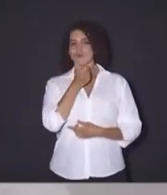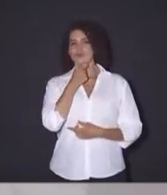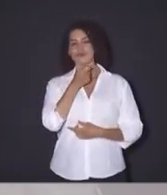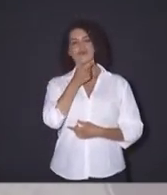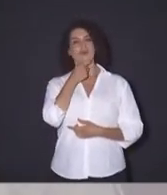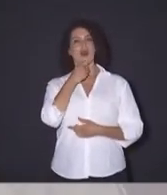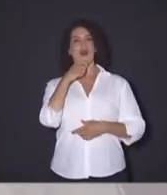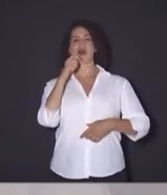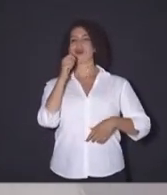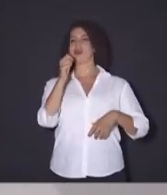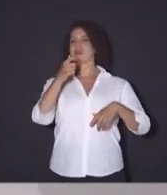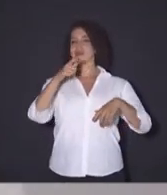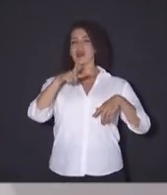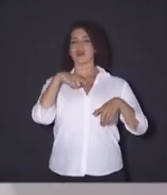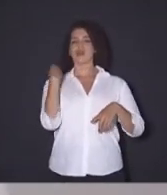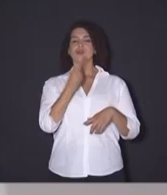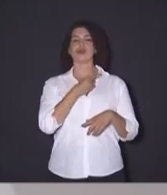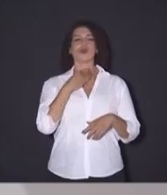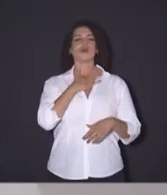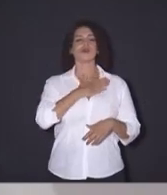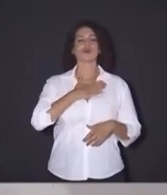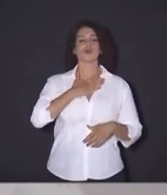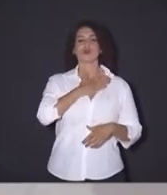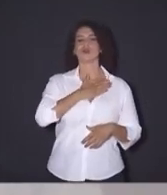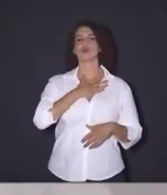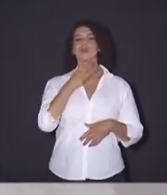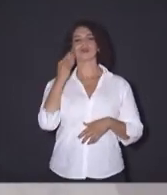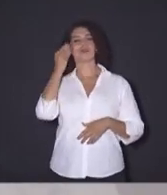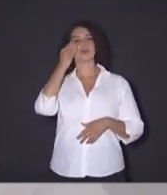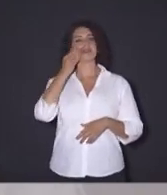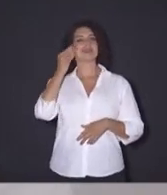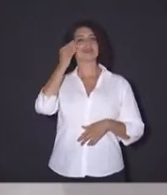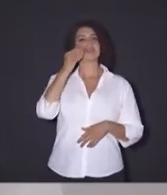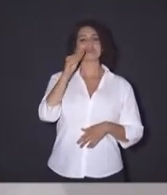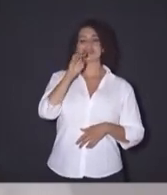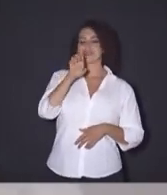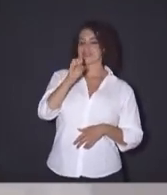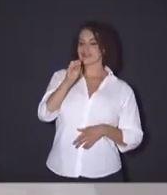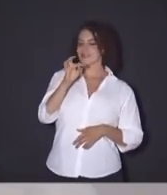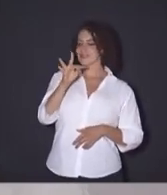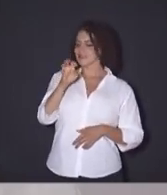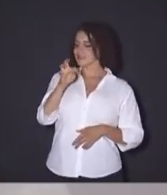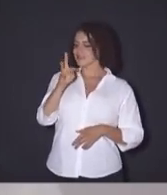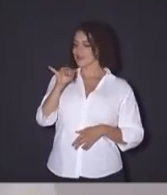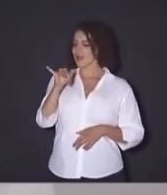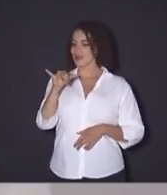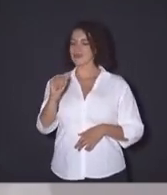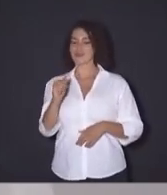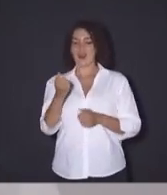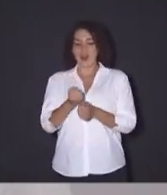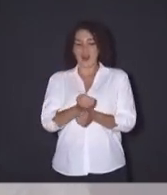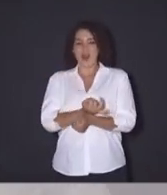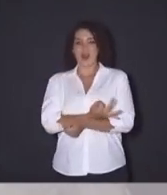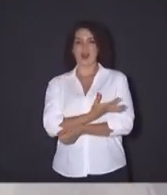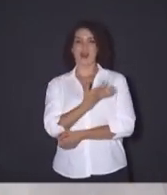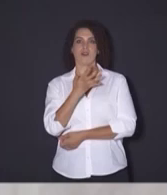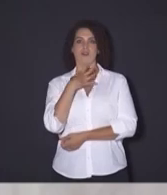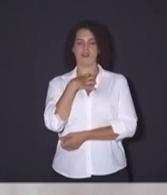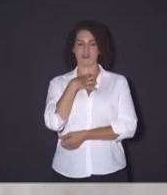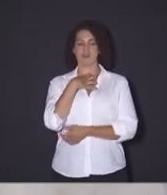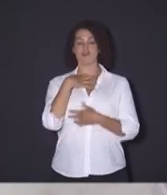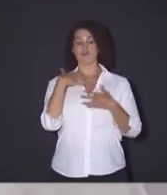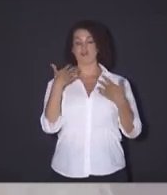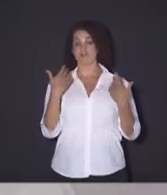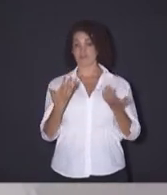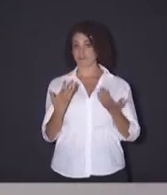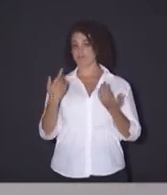de gosto nas nossas experiências estéticas né afetivas nas nossas relações com o tempo e aí a